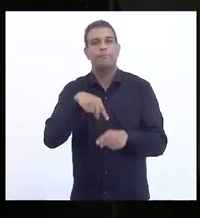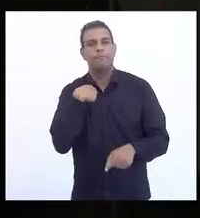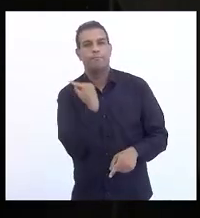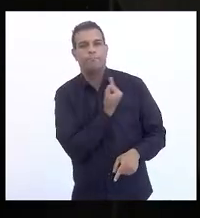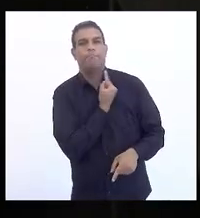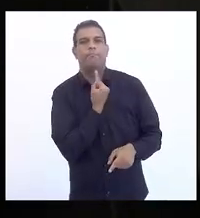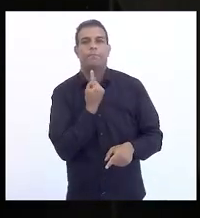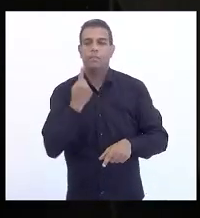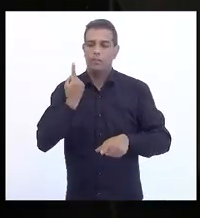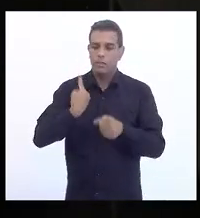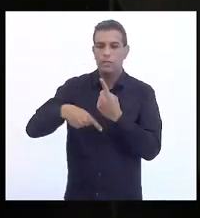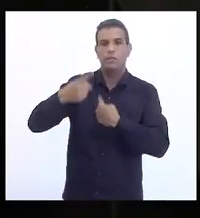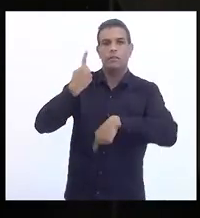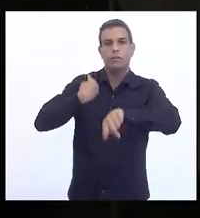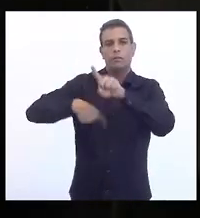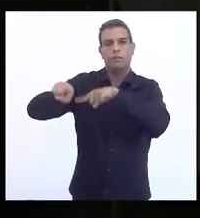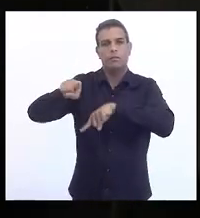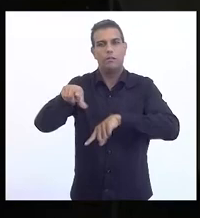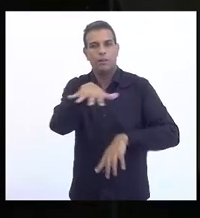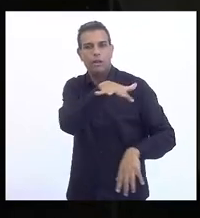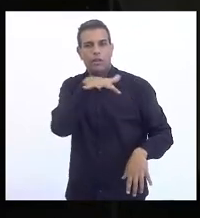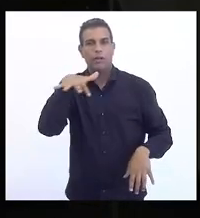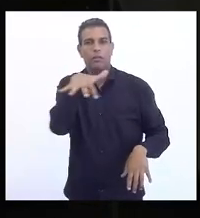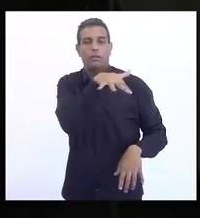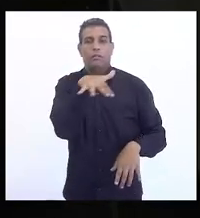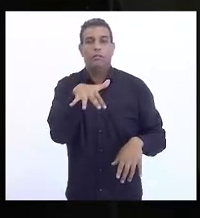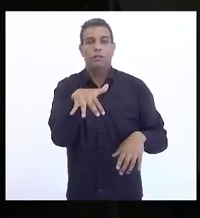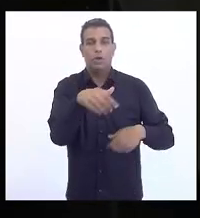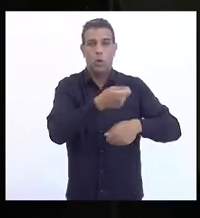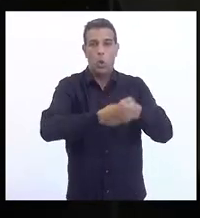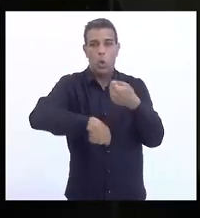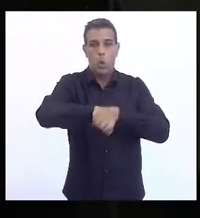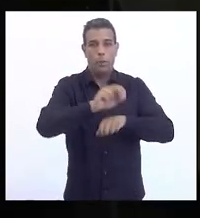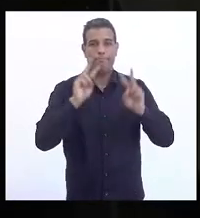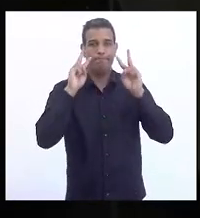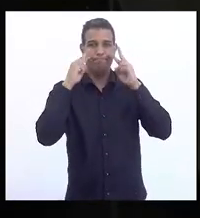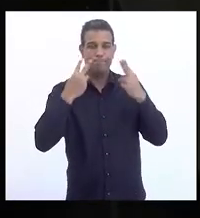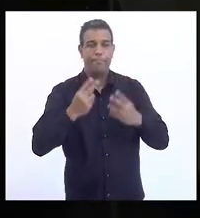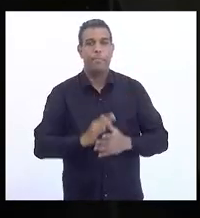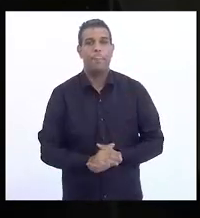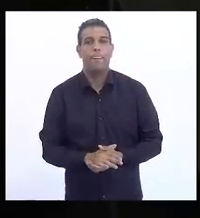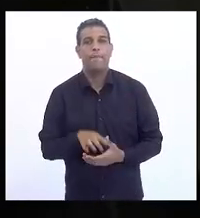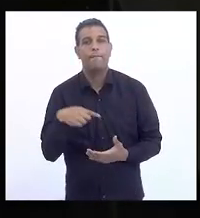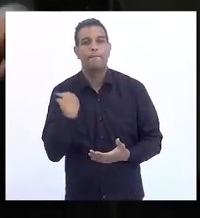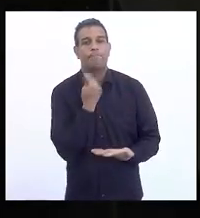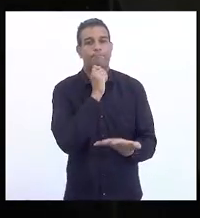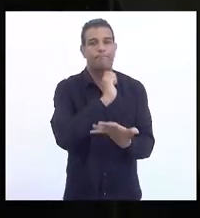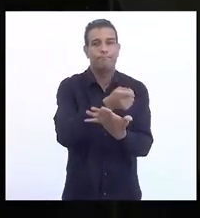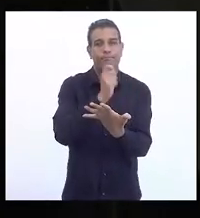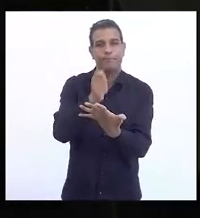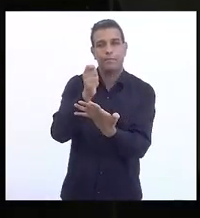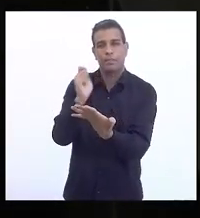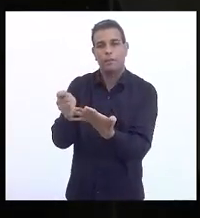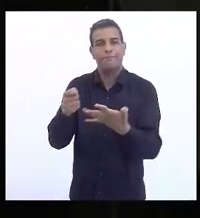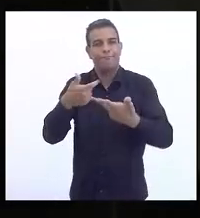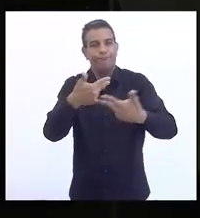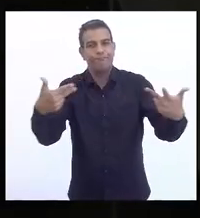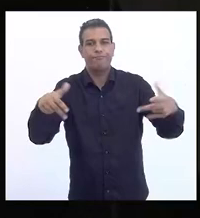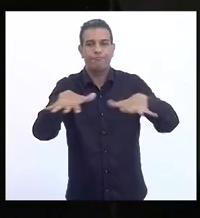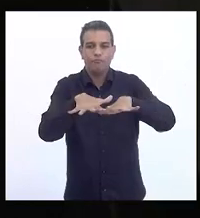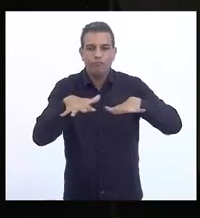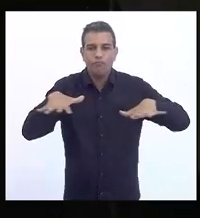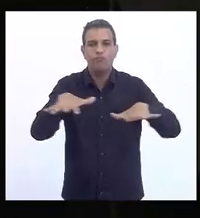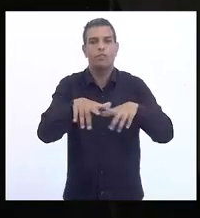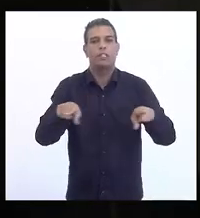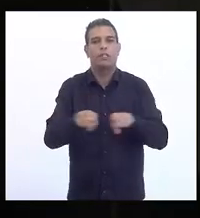e desenvolvimento econômico. Porque em vez de começarmos a pagar uma dívida impagável com a União